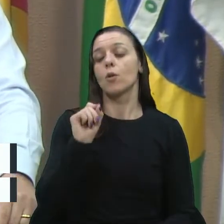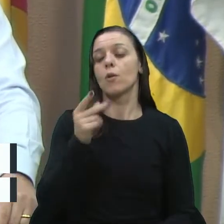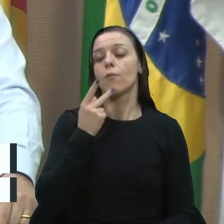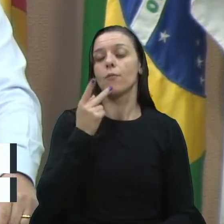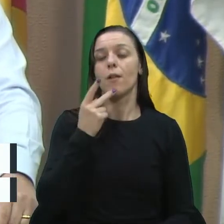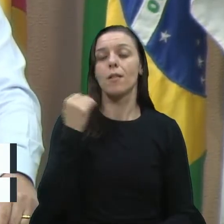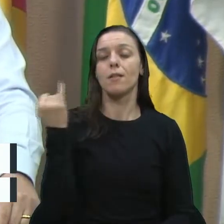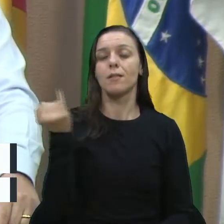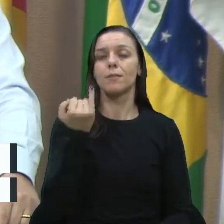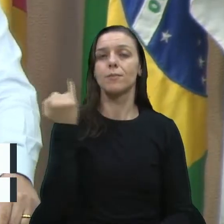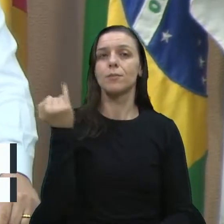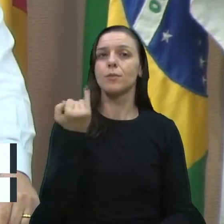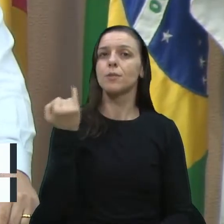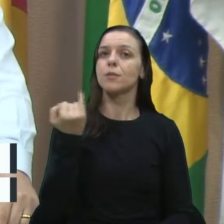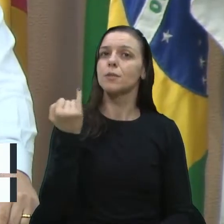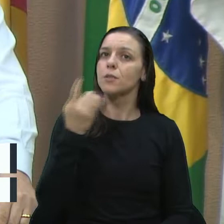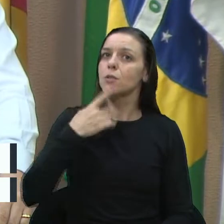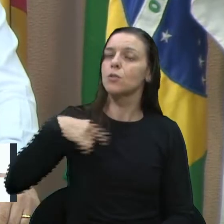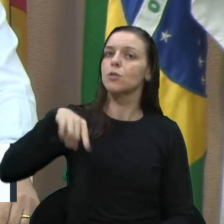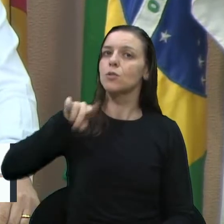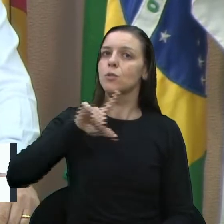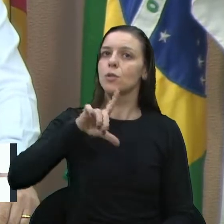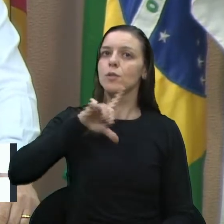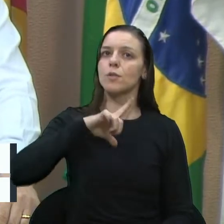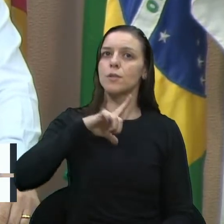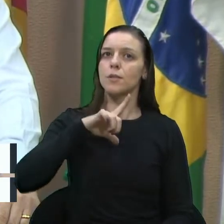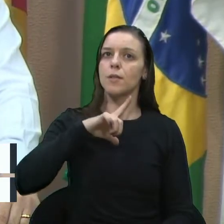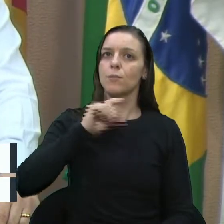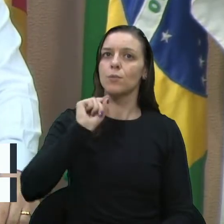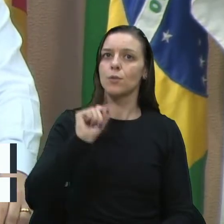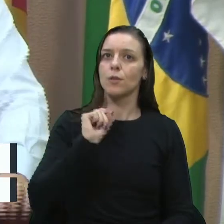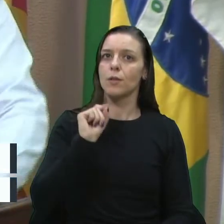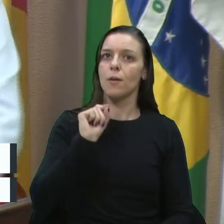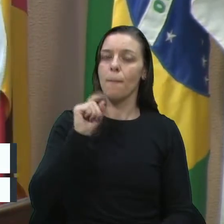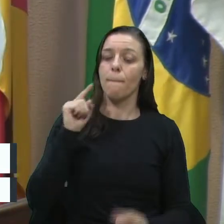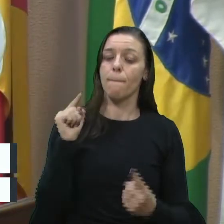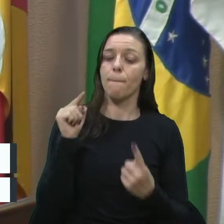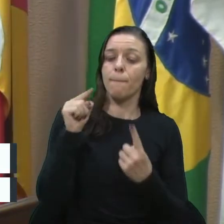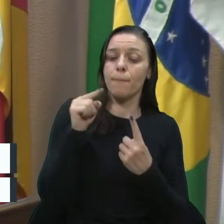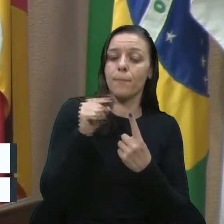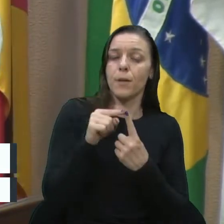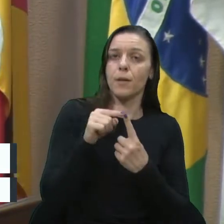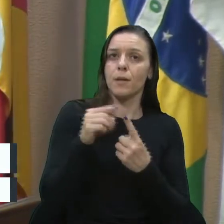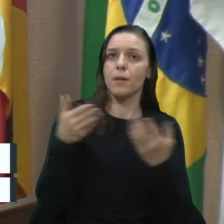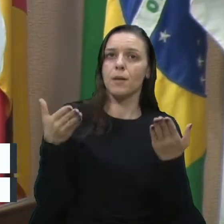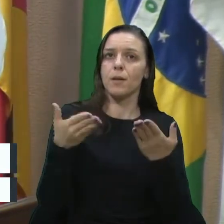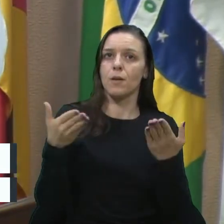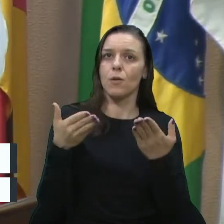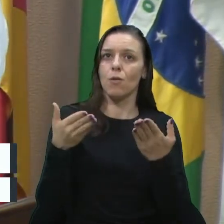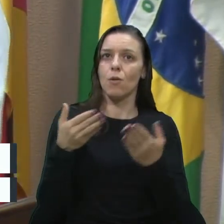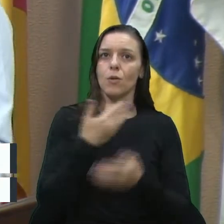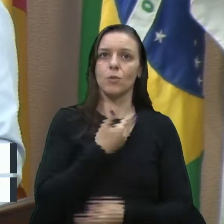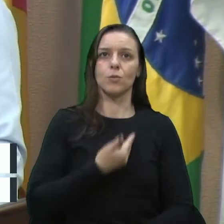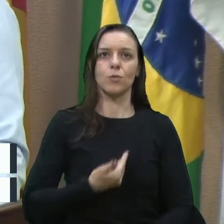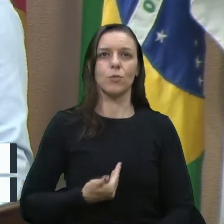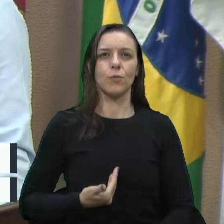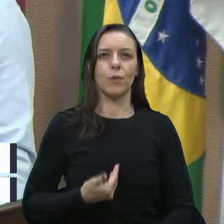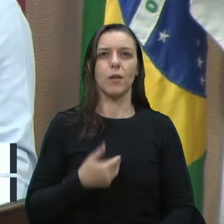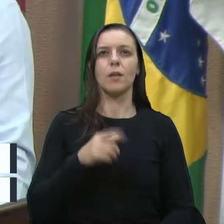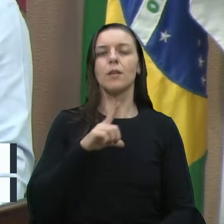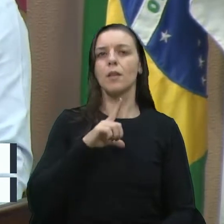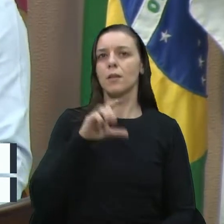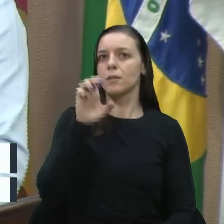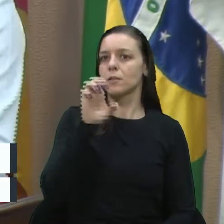é importante nós termos como meta, principalmente os governos, tanto estadual